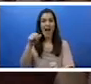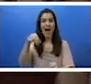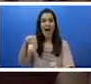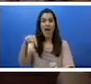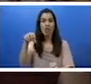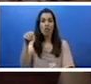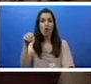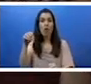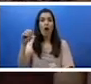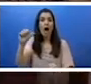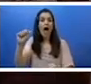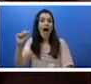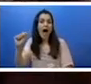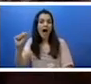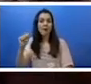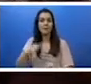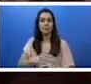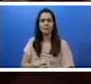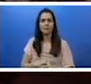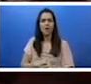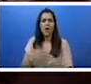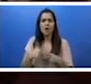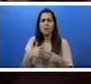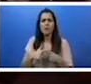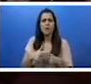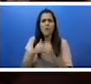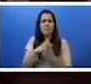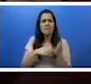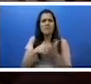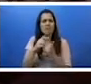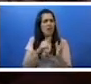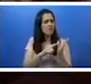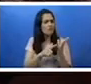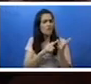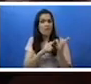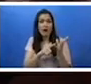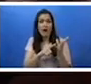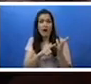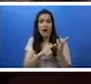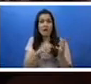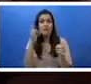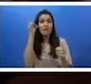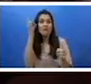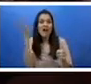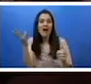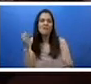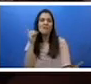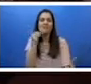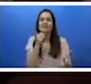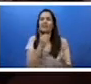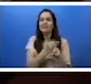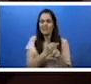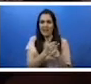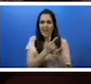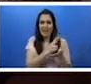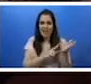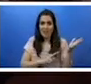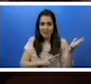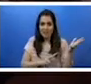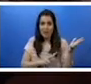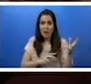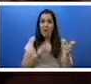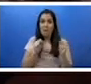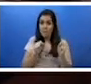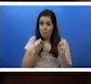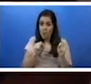no, A. Por que será que eu pintei as vogais? Para ficar mais fácil para identificar a leitura. Então pode